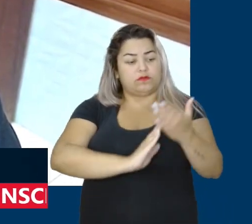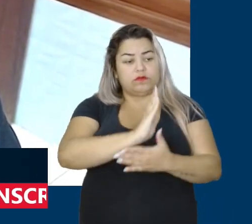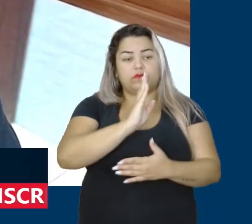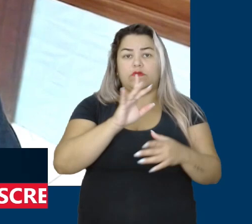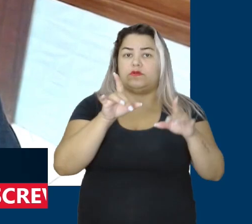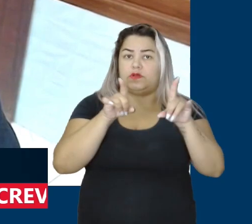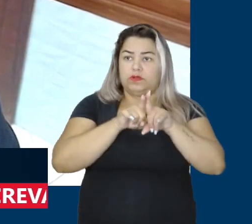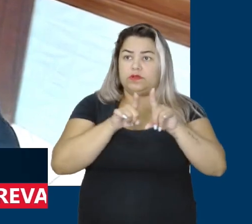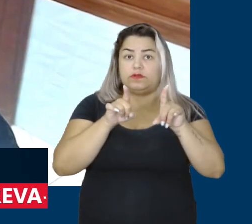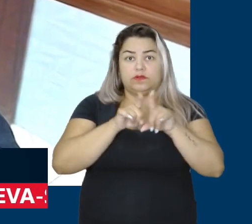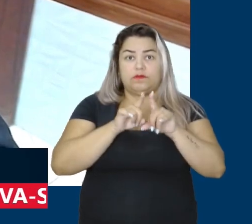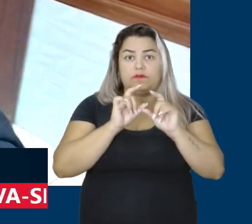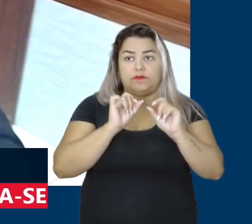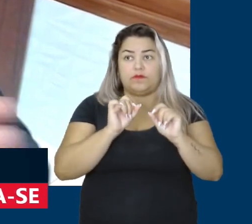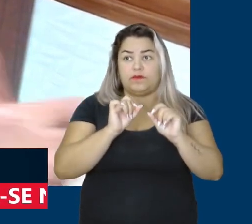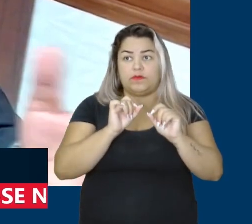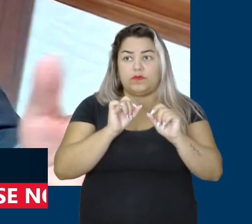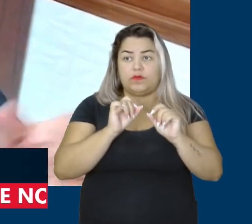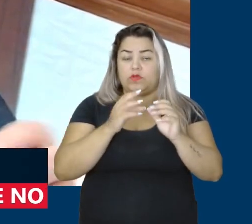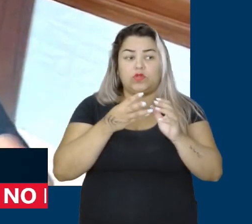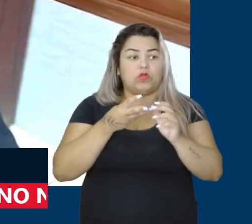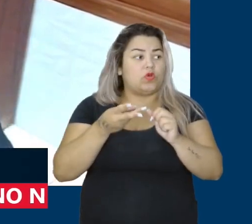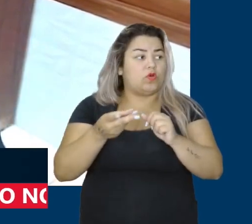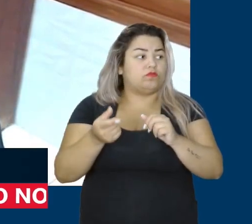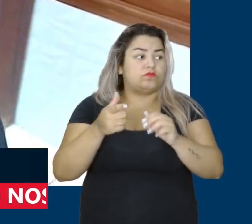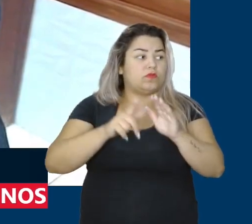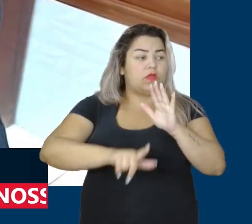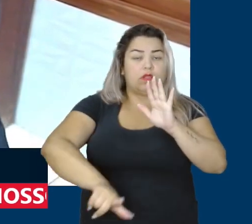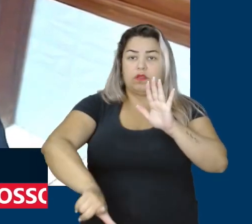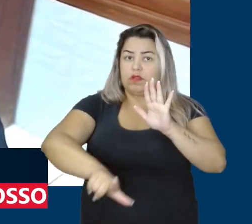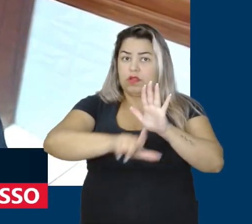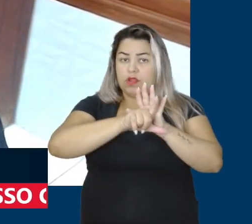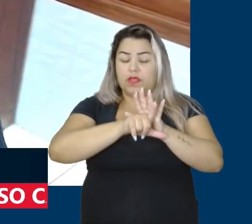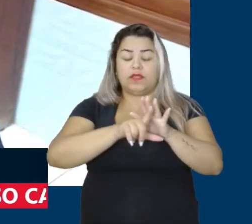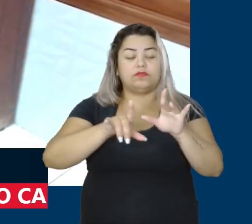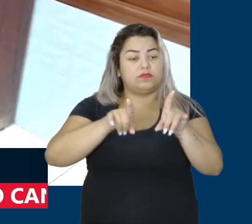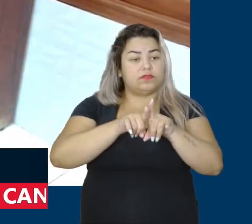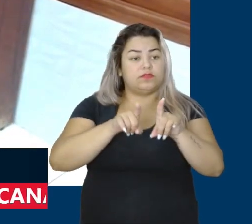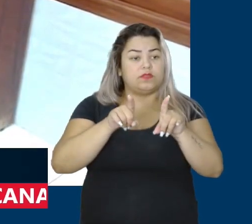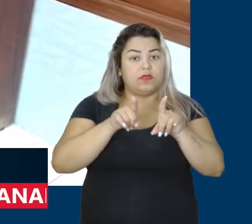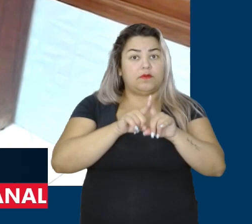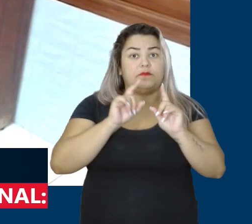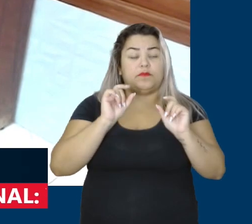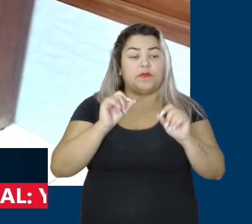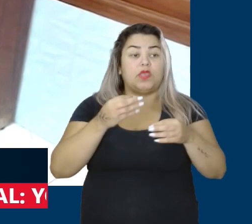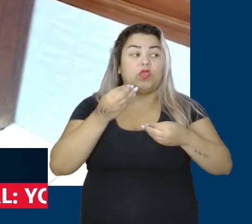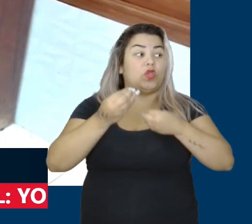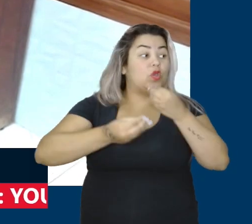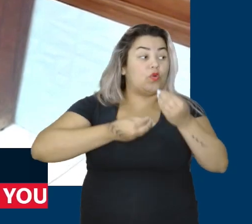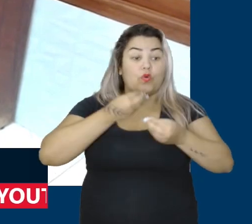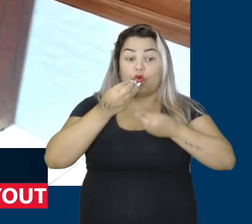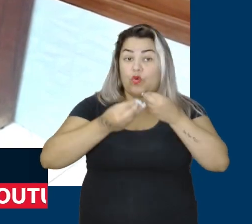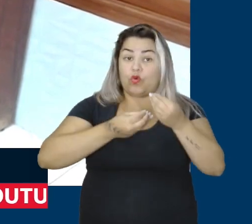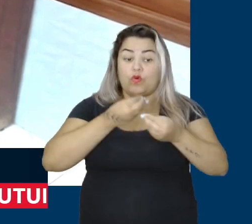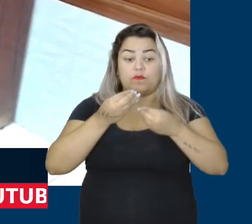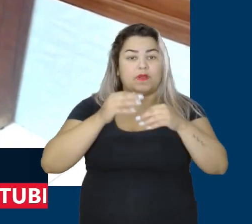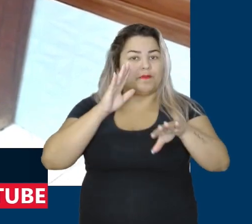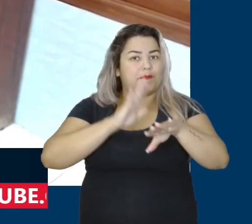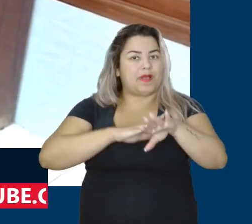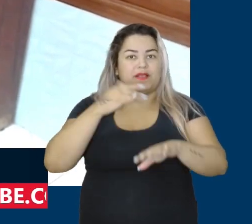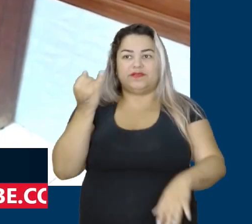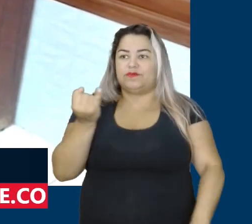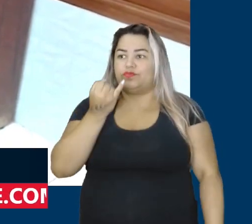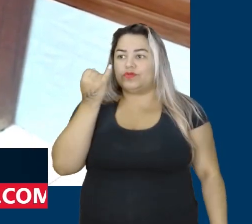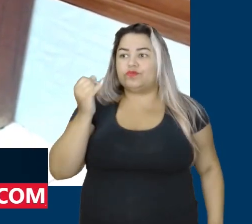né? Como sancionou inúmeras outras leis nesse período, né? Como uma das mais importantes